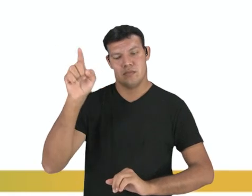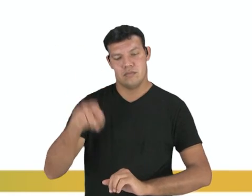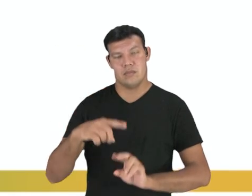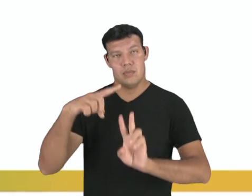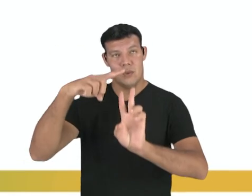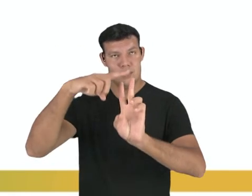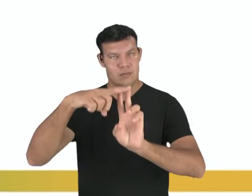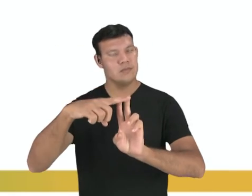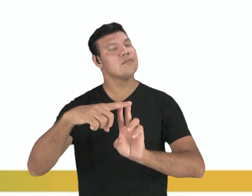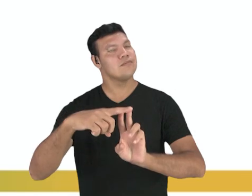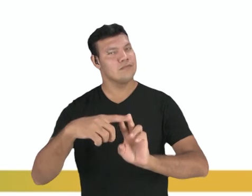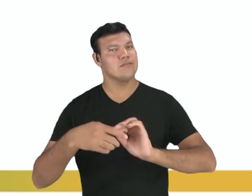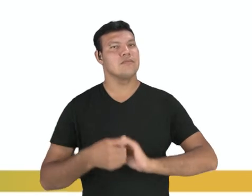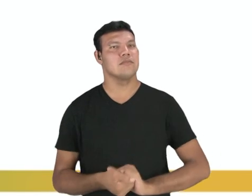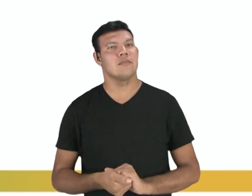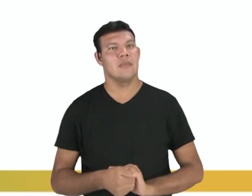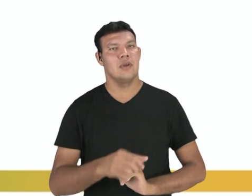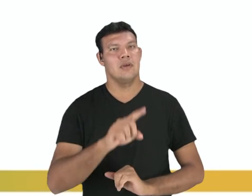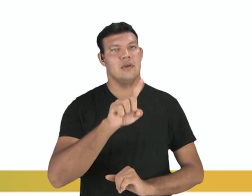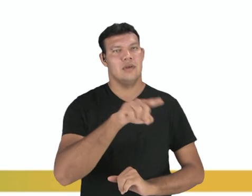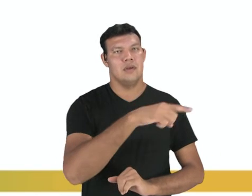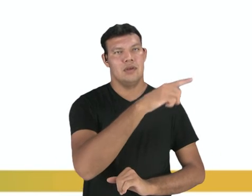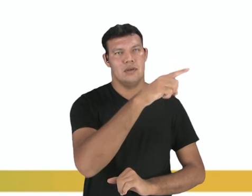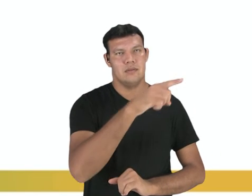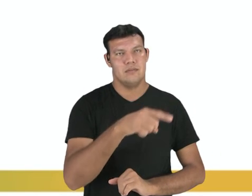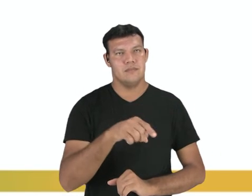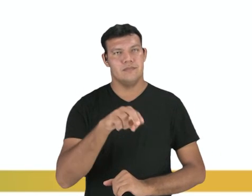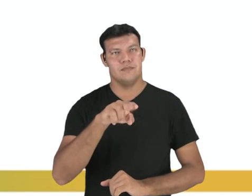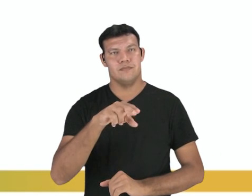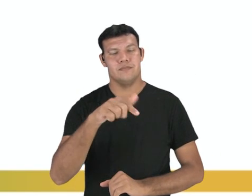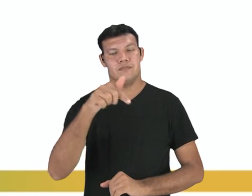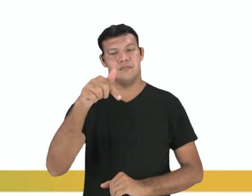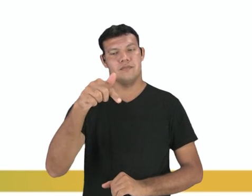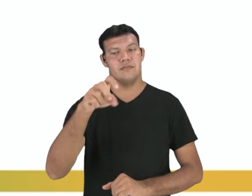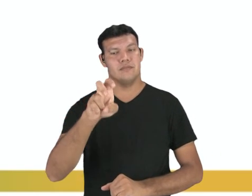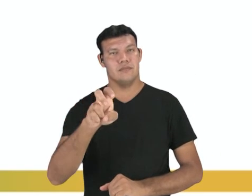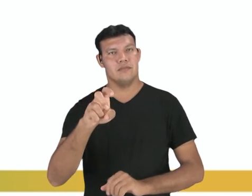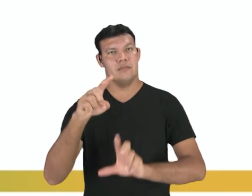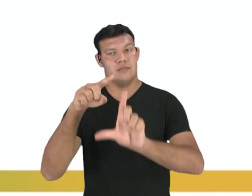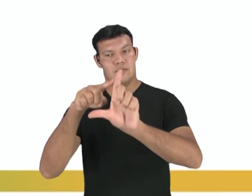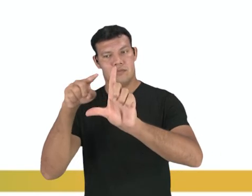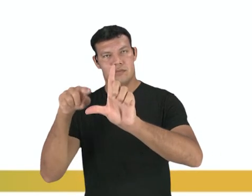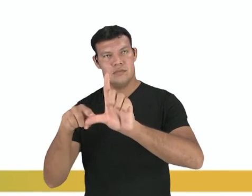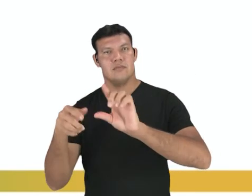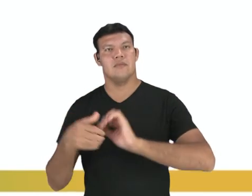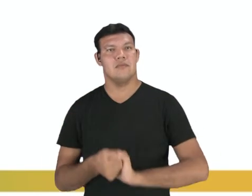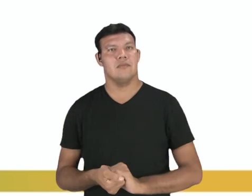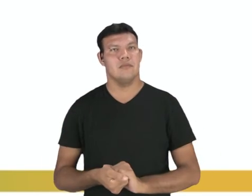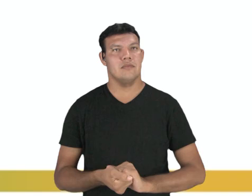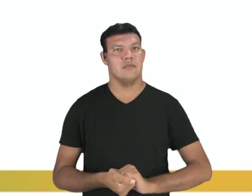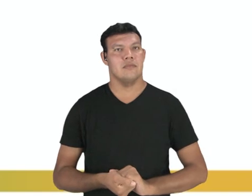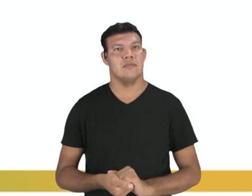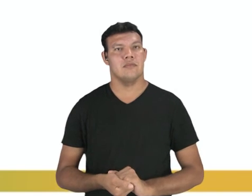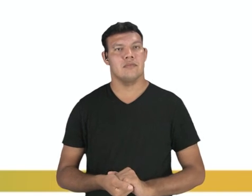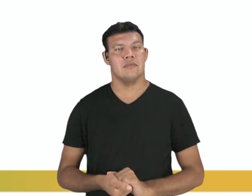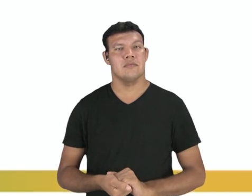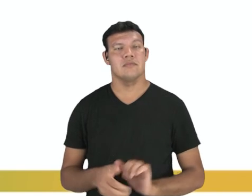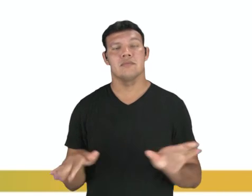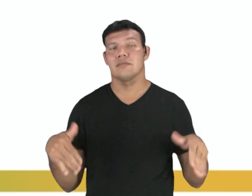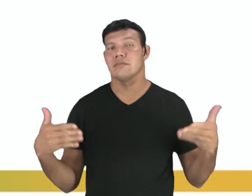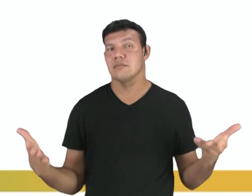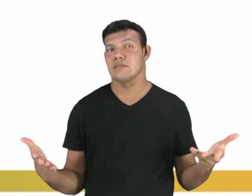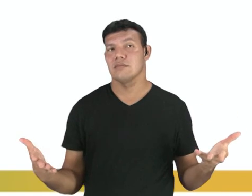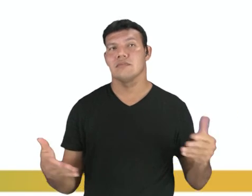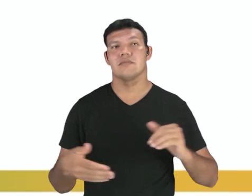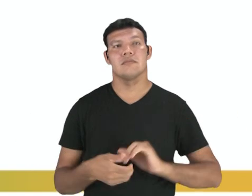os P sim cancela USP vai ficar 900 dividido para 1275 então em